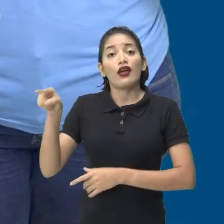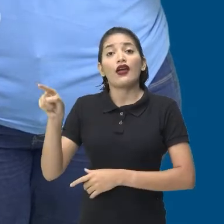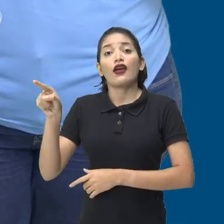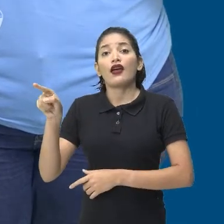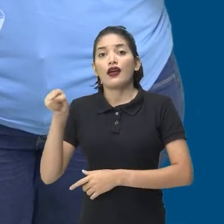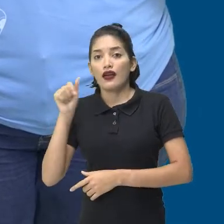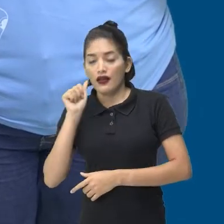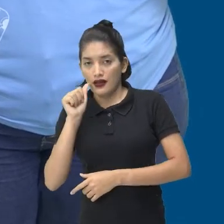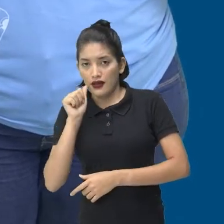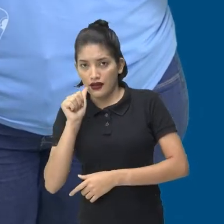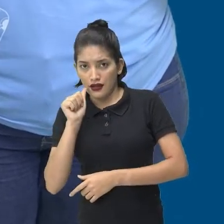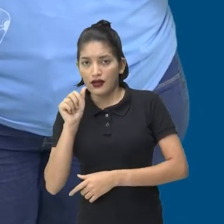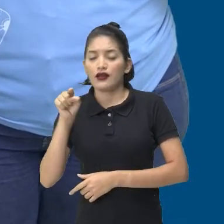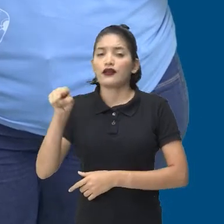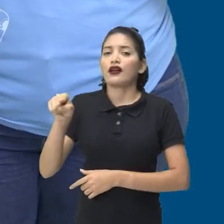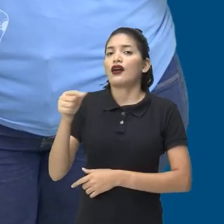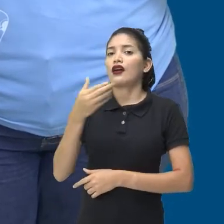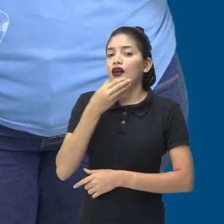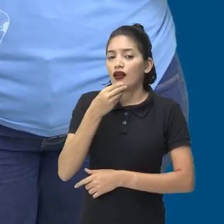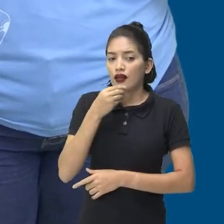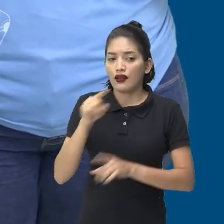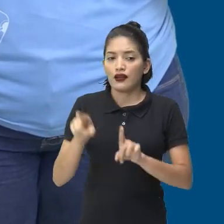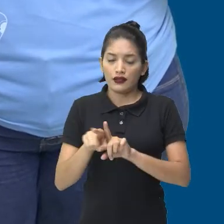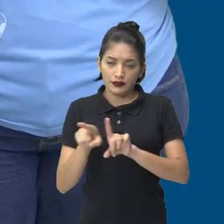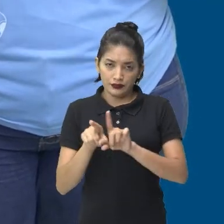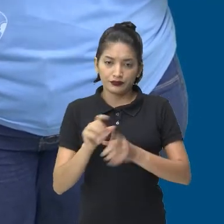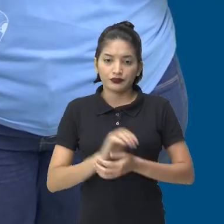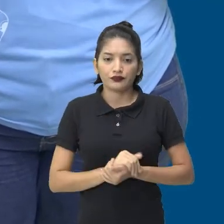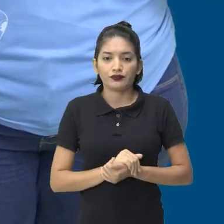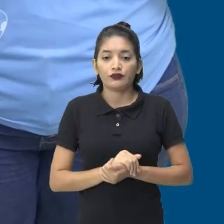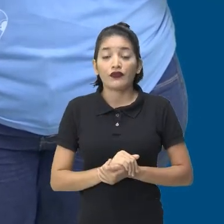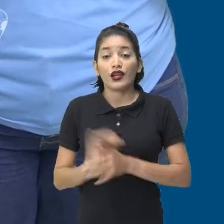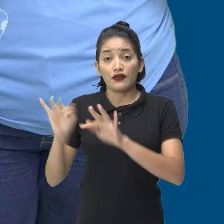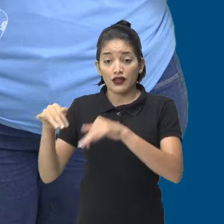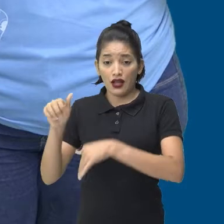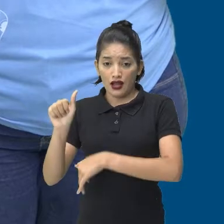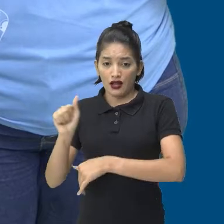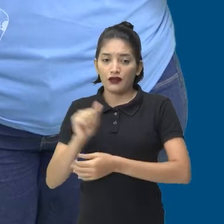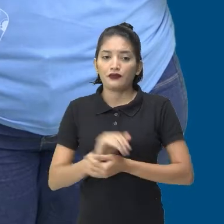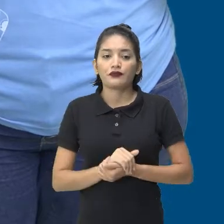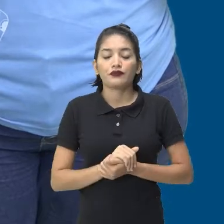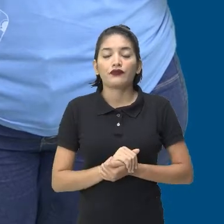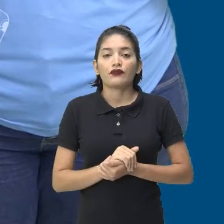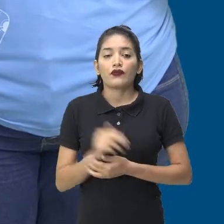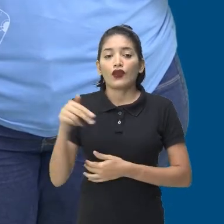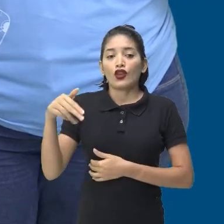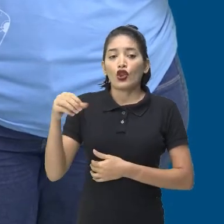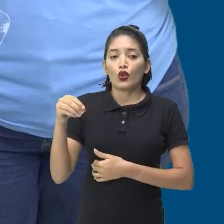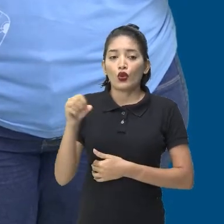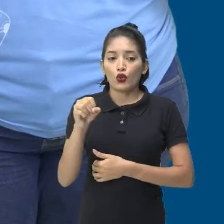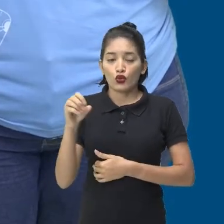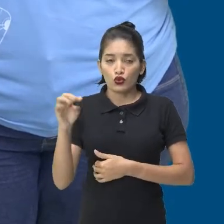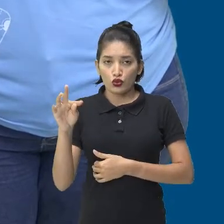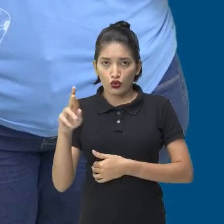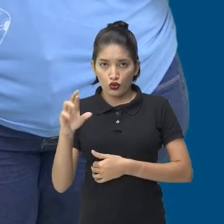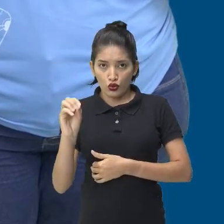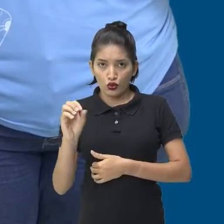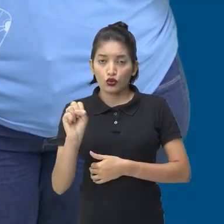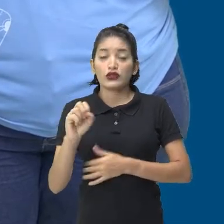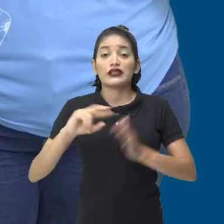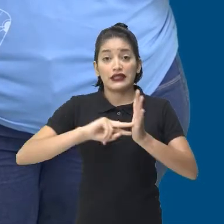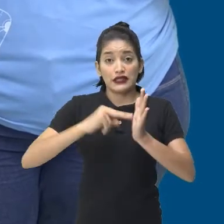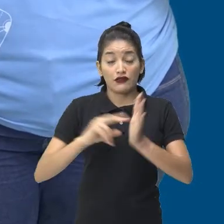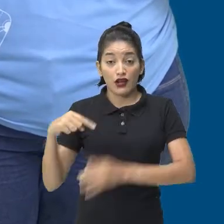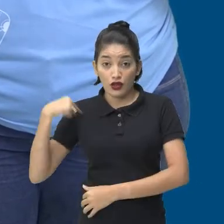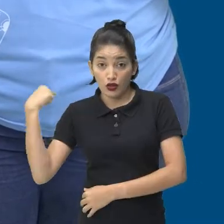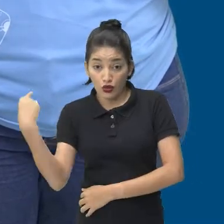você. Utilizaremos a terminação a. Nosotros ou nosotras significa nós.